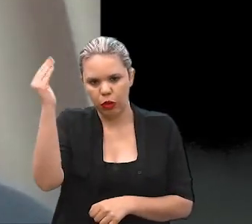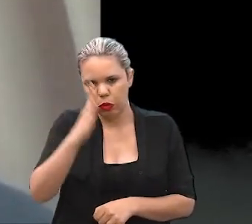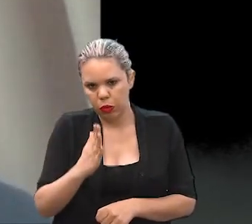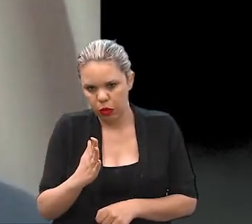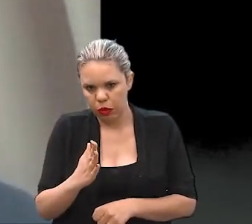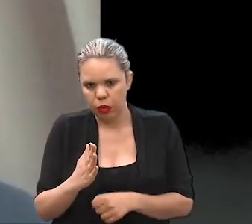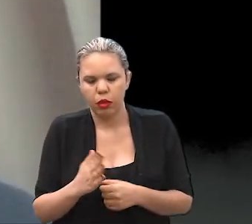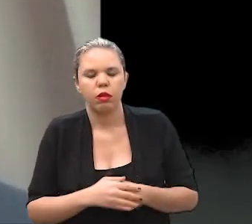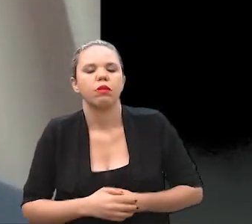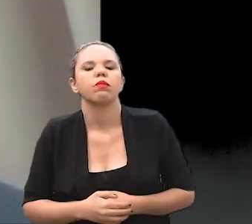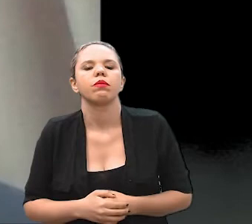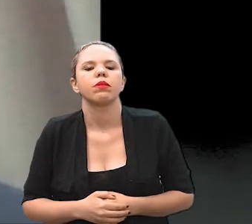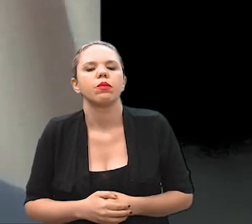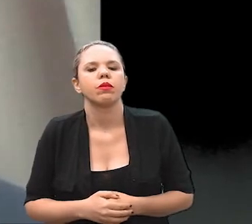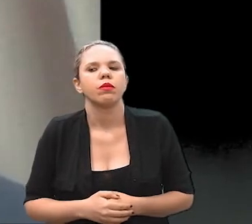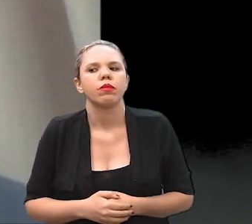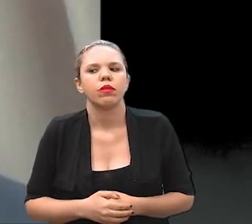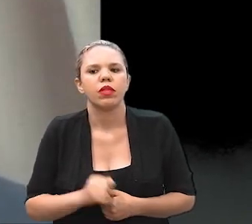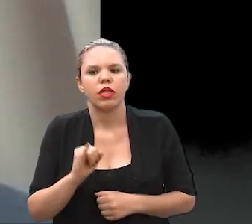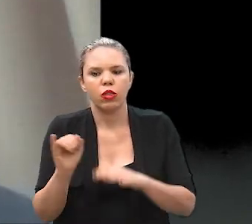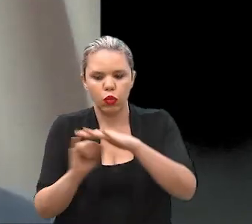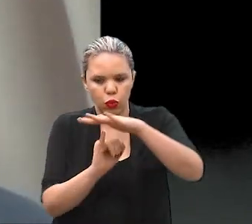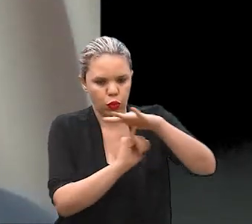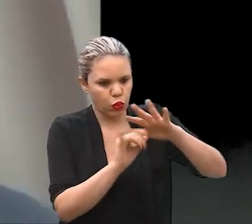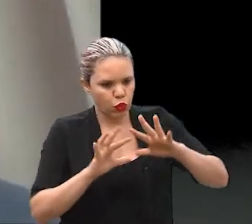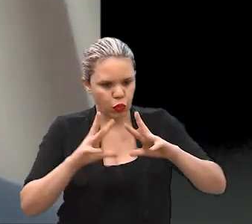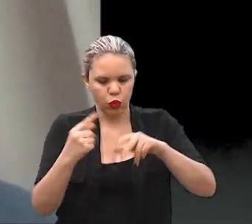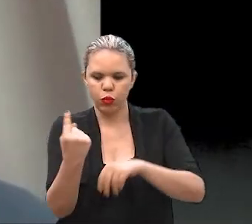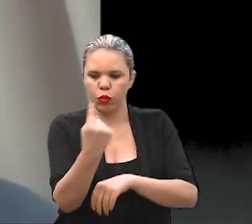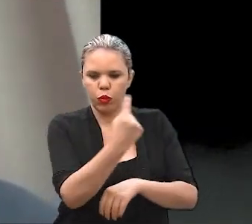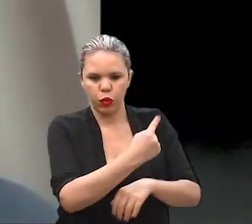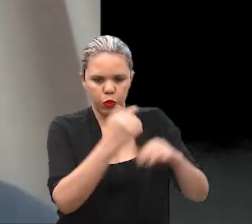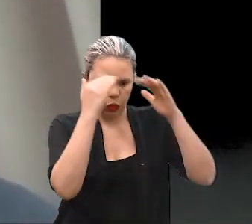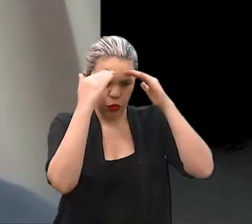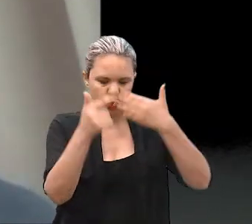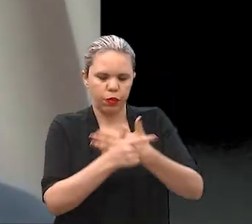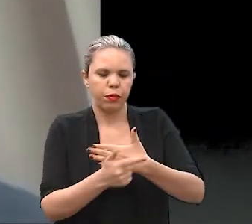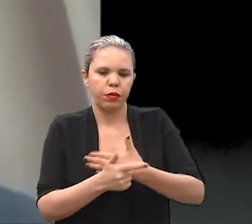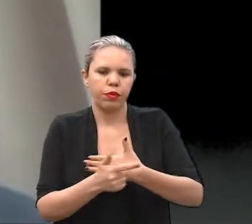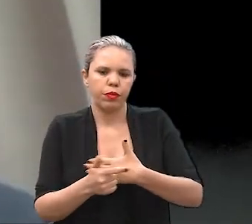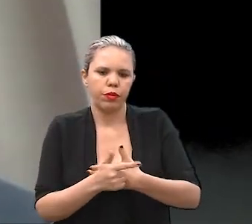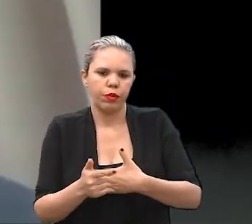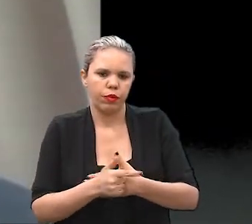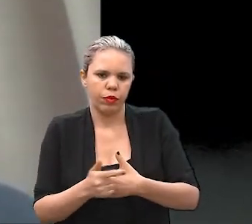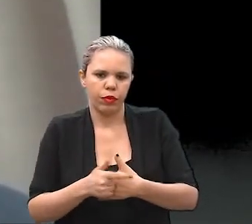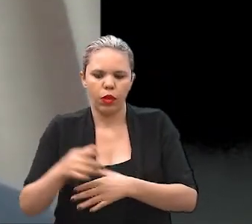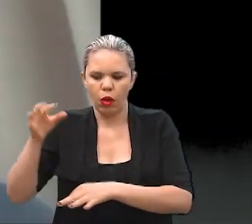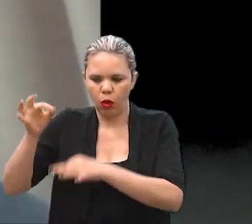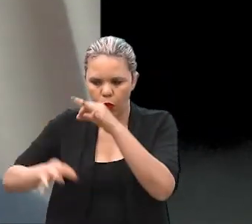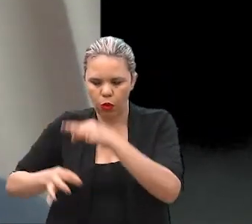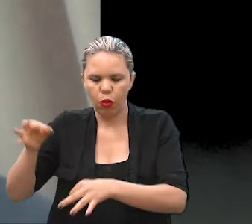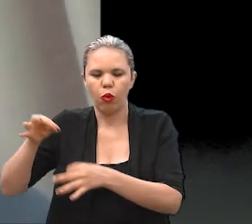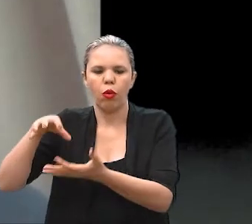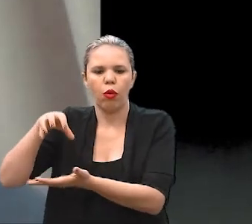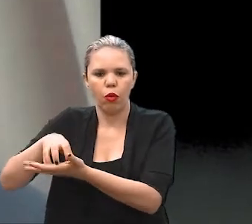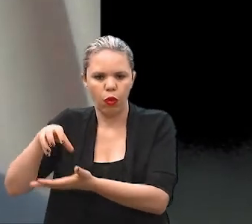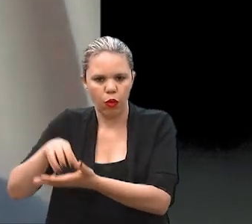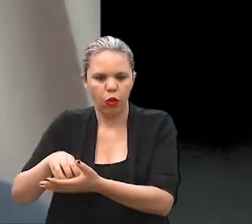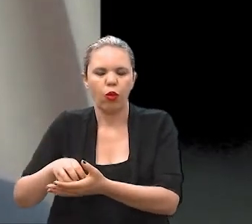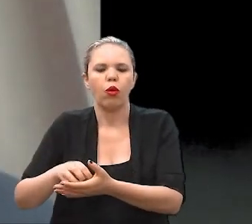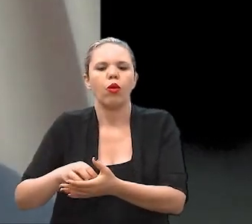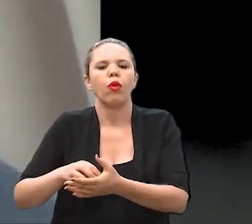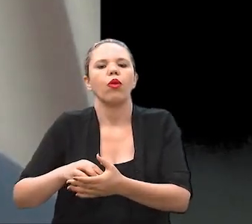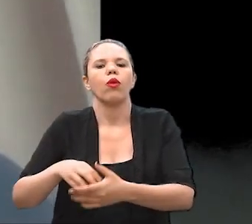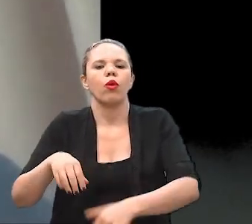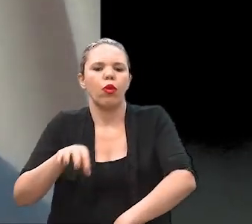se as instituições, cada um cumprir o seu papel, o judiciário, o poder